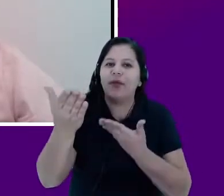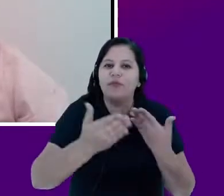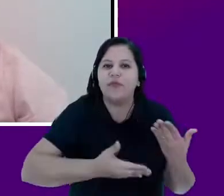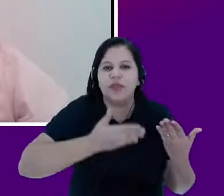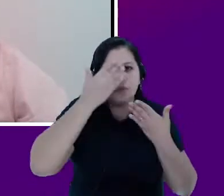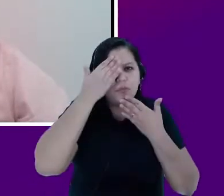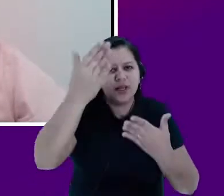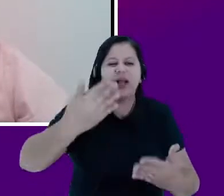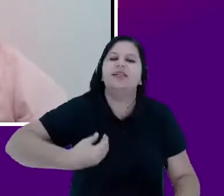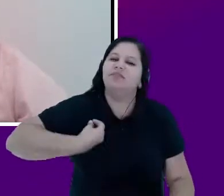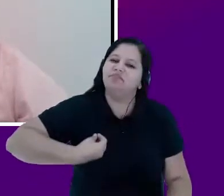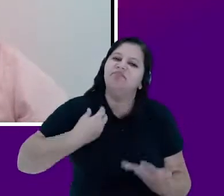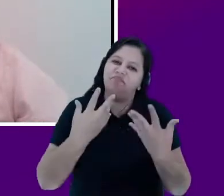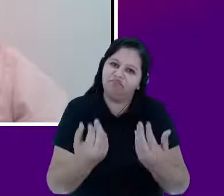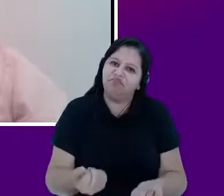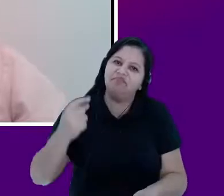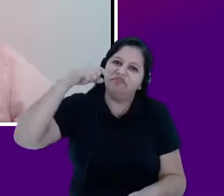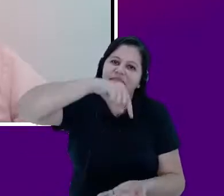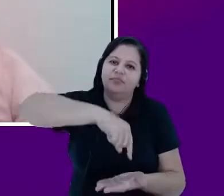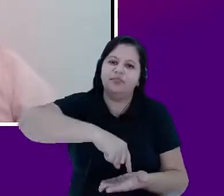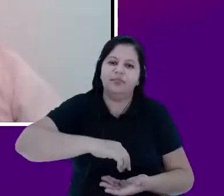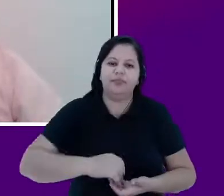aqui conosco.